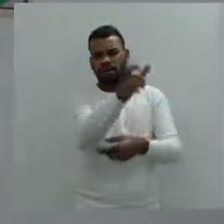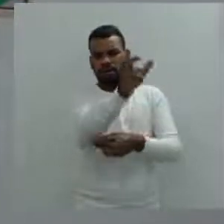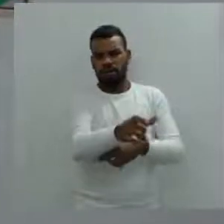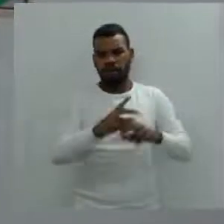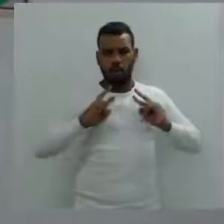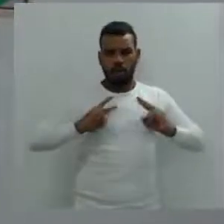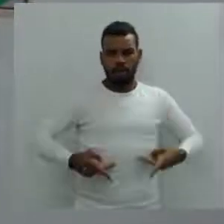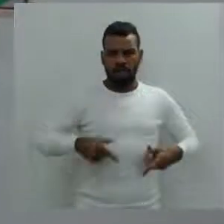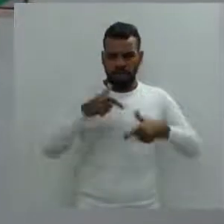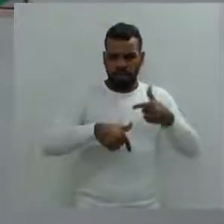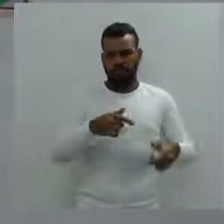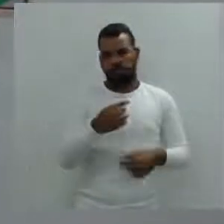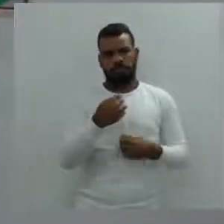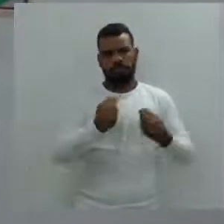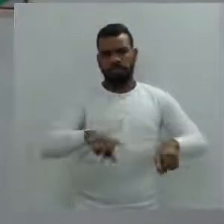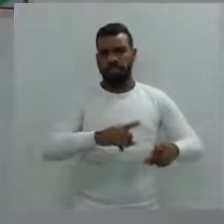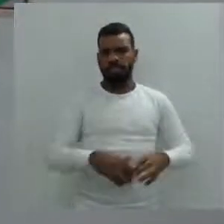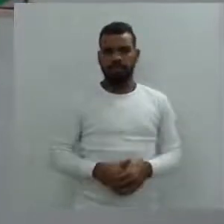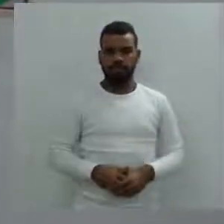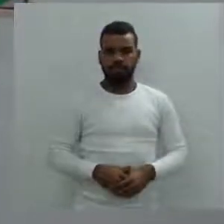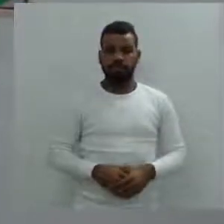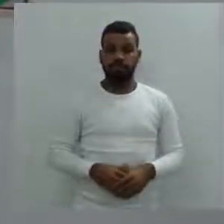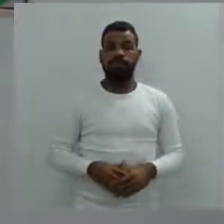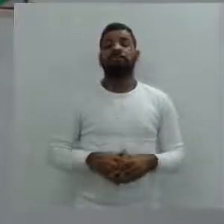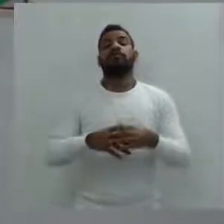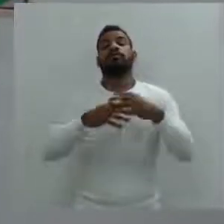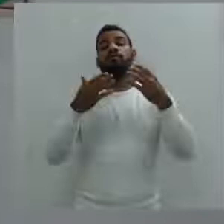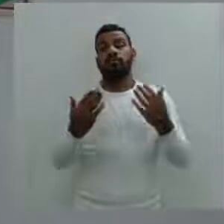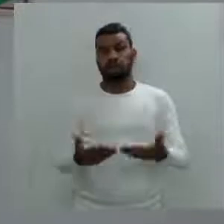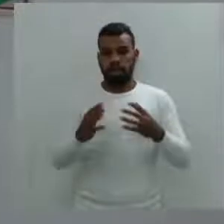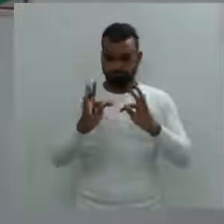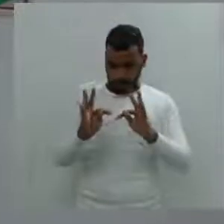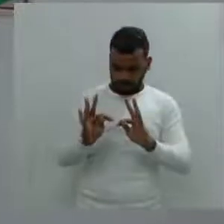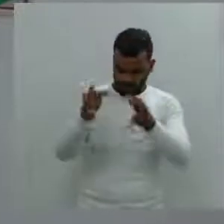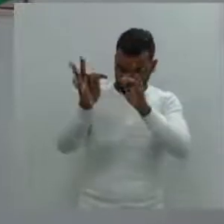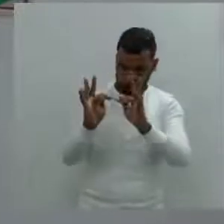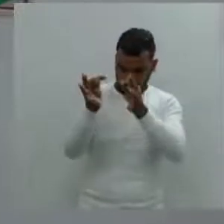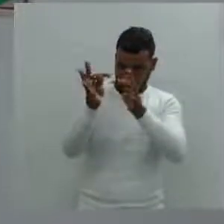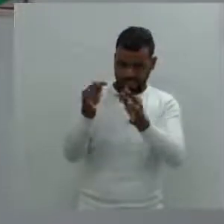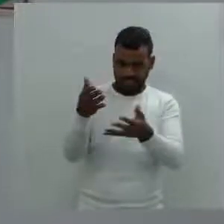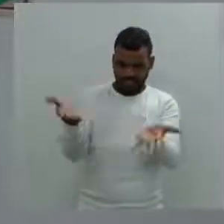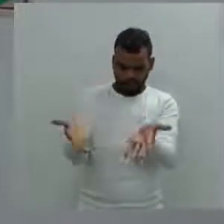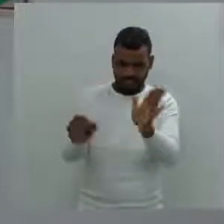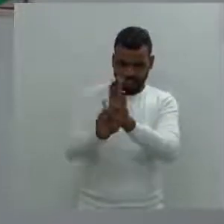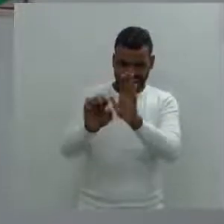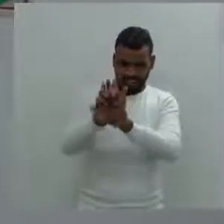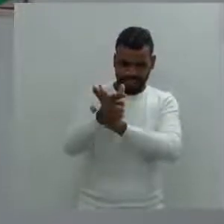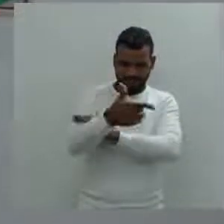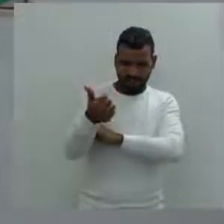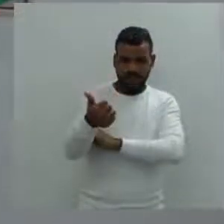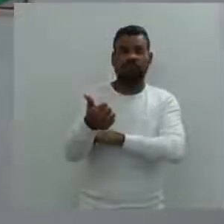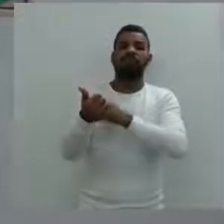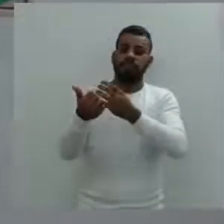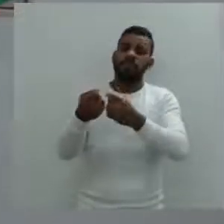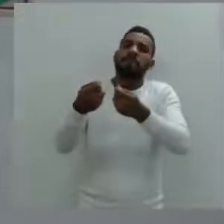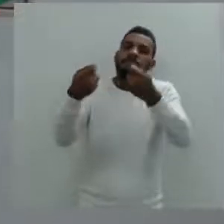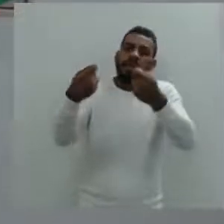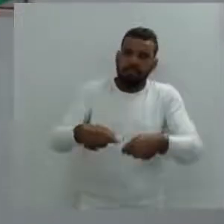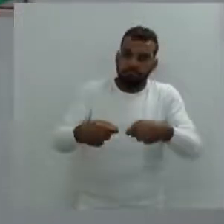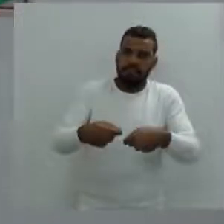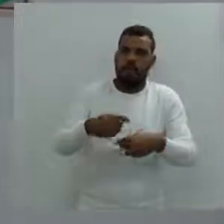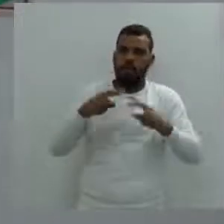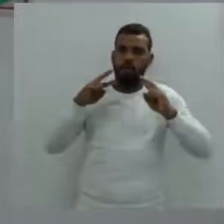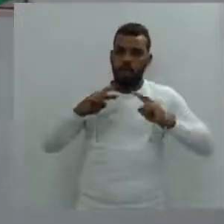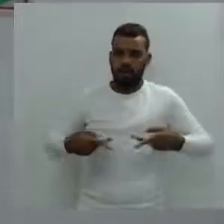humana para o trabalho. Obviamente que mesmo com a tecnologia do século XXI, ele ainda precisa, porque